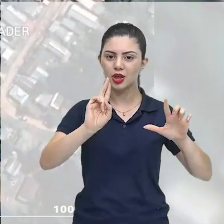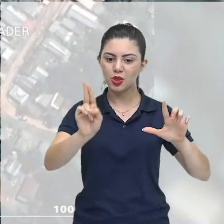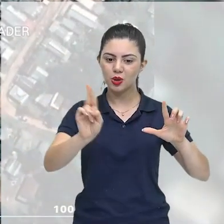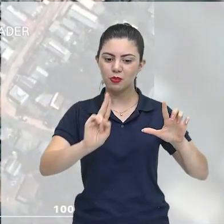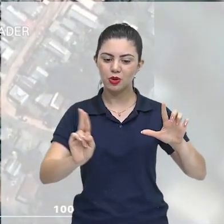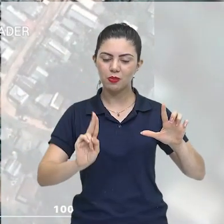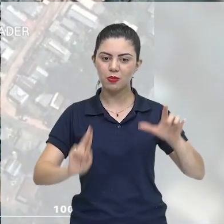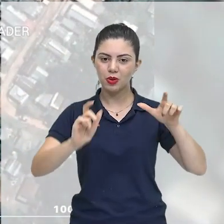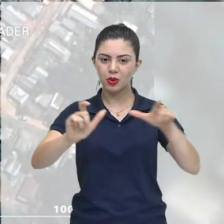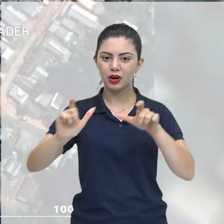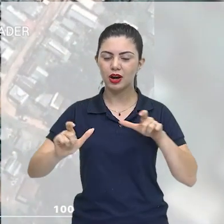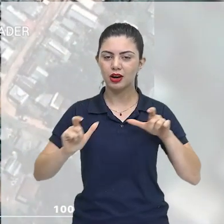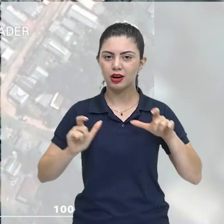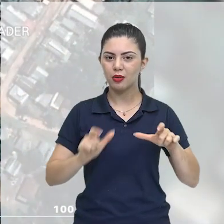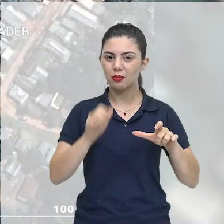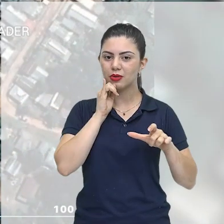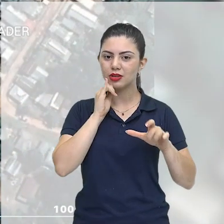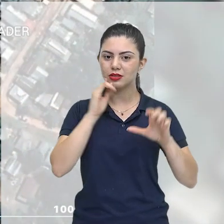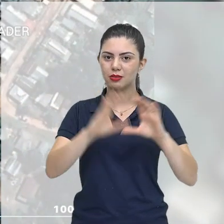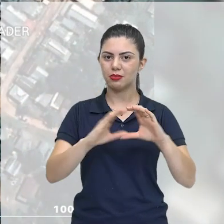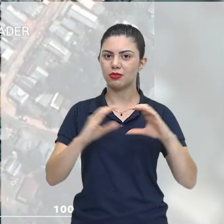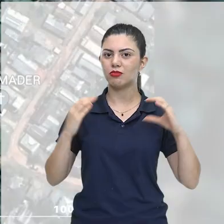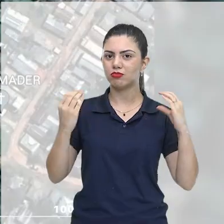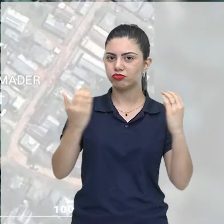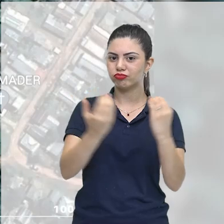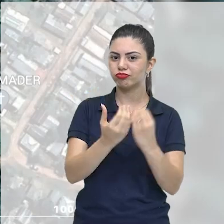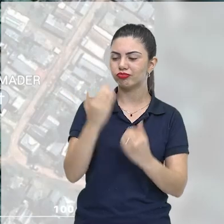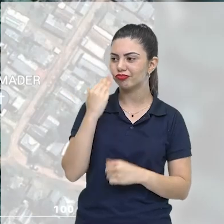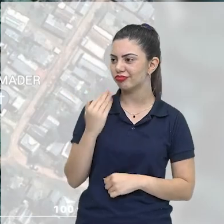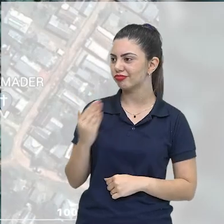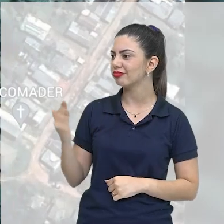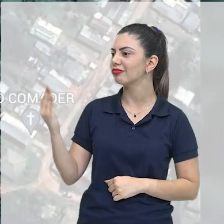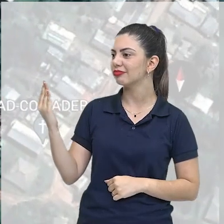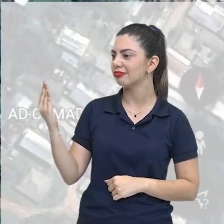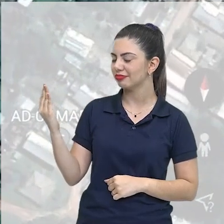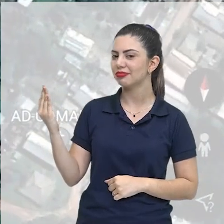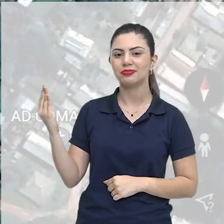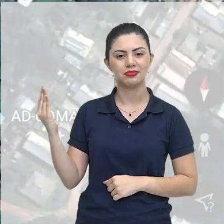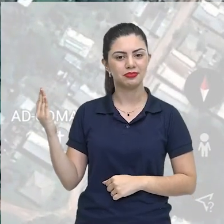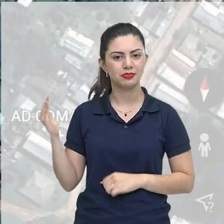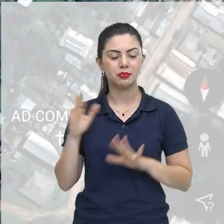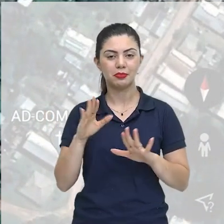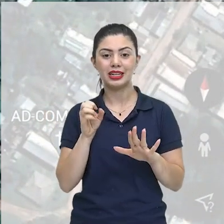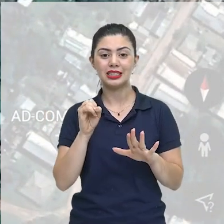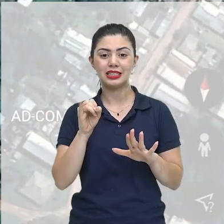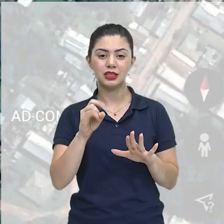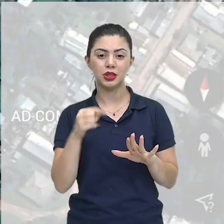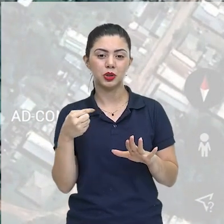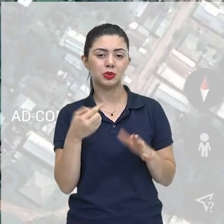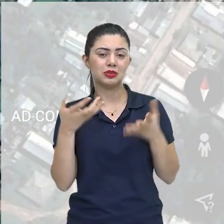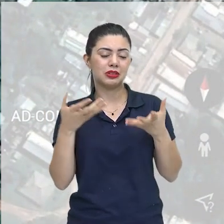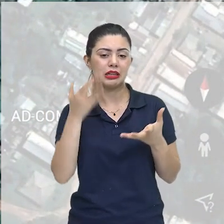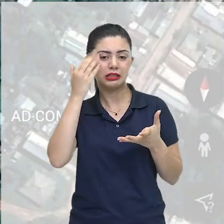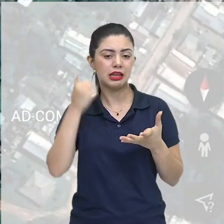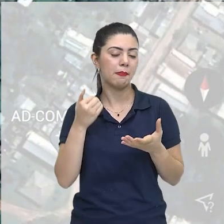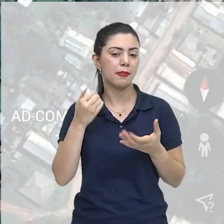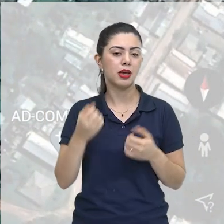Olha aqui a Arena do Piabódromo, beleza? Então, vamos supor que a gente quisesse aferir aqui o perímetro